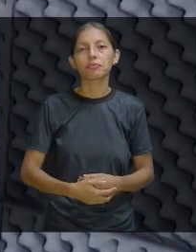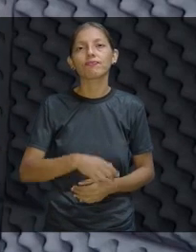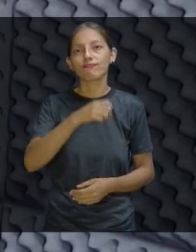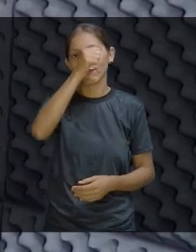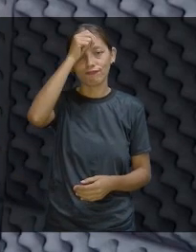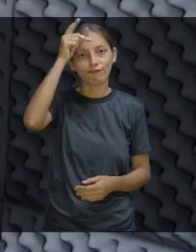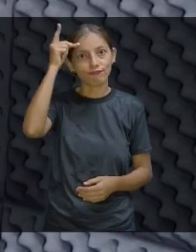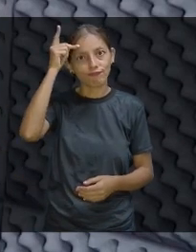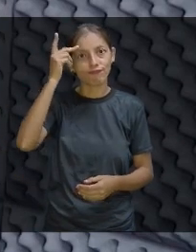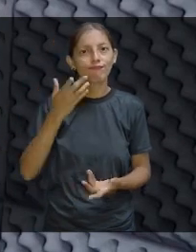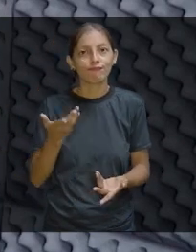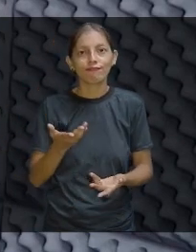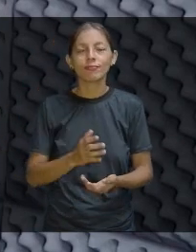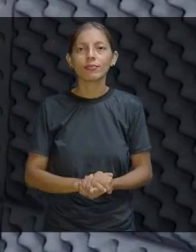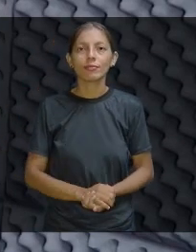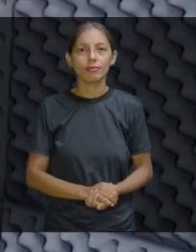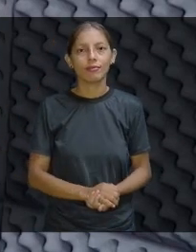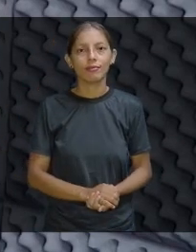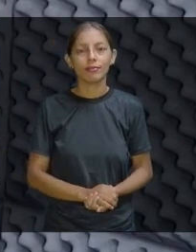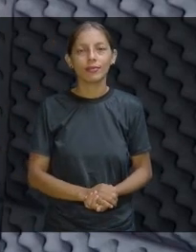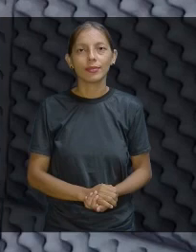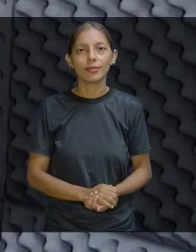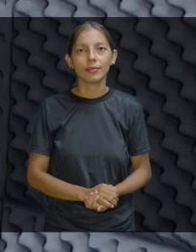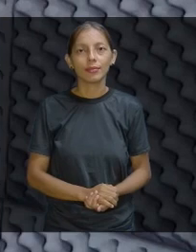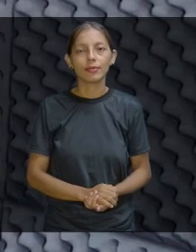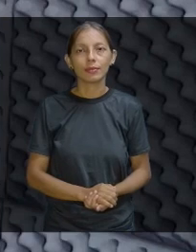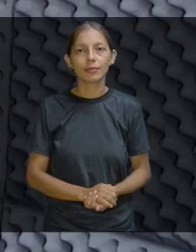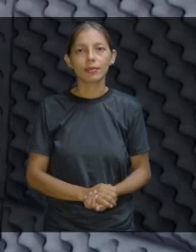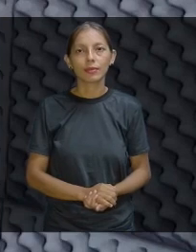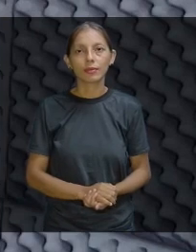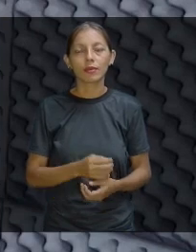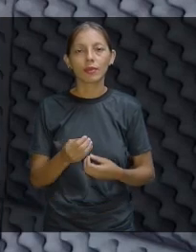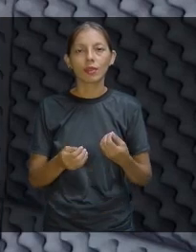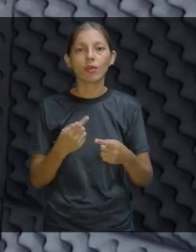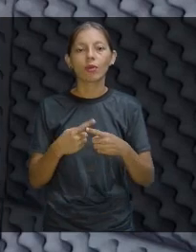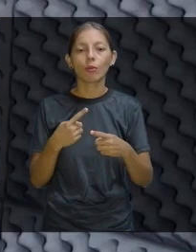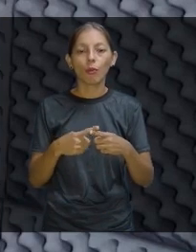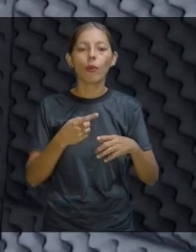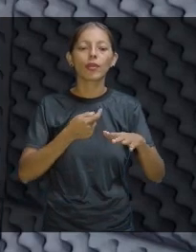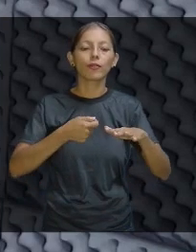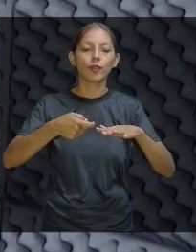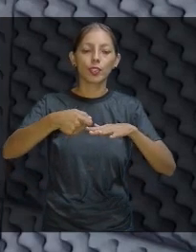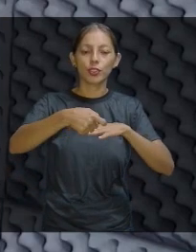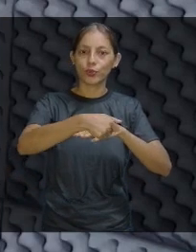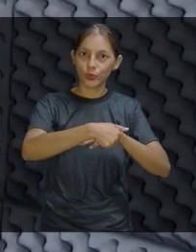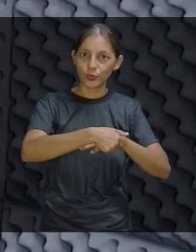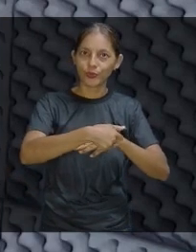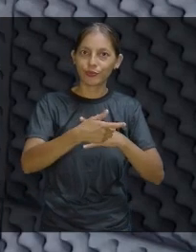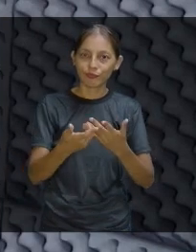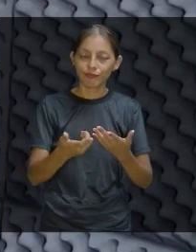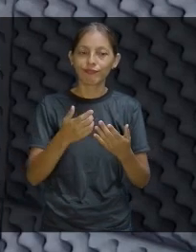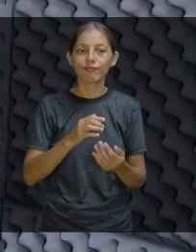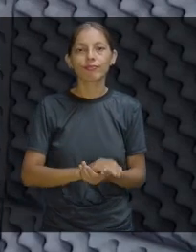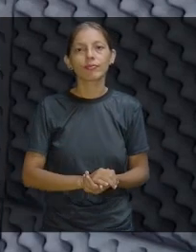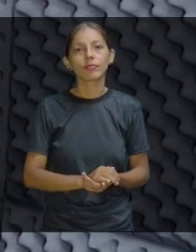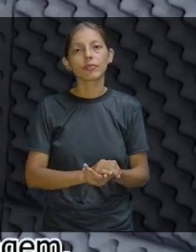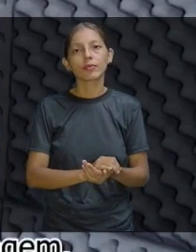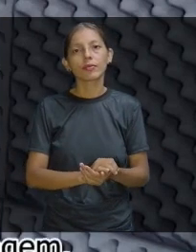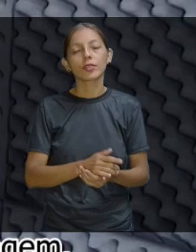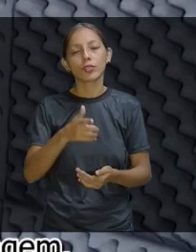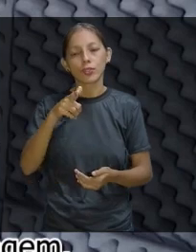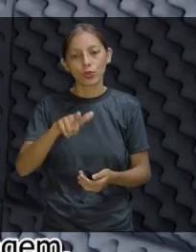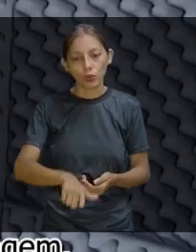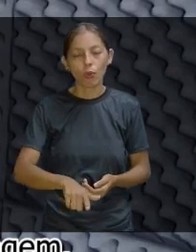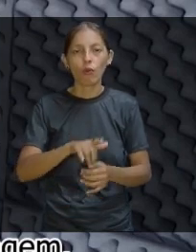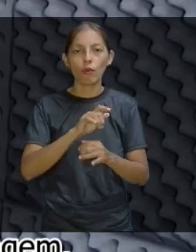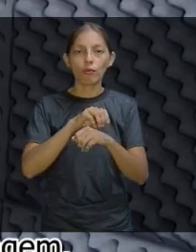não se anula a eleição porque ele foi vítima de uma fake news. Então, de novo, pense, analise. Temos o